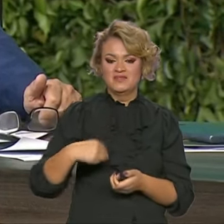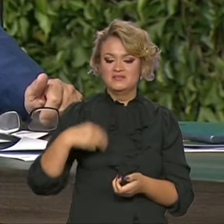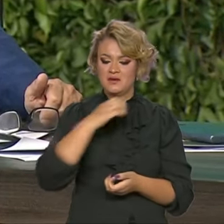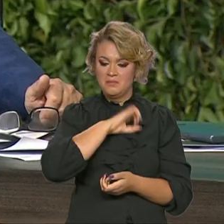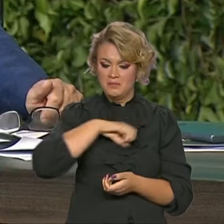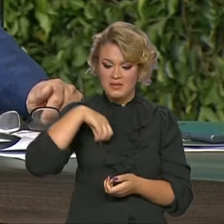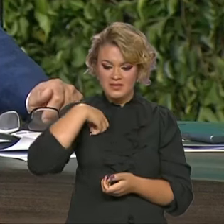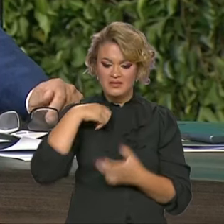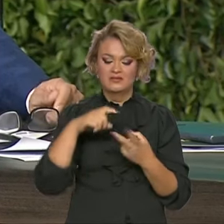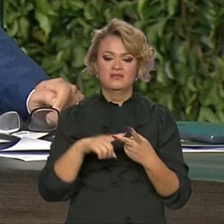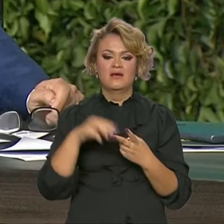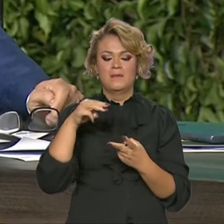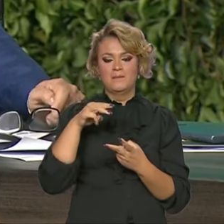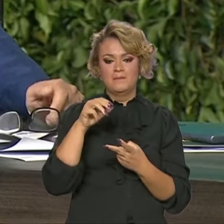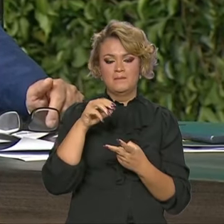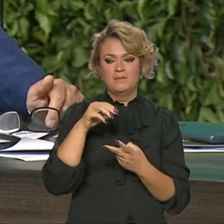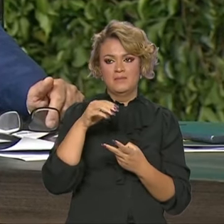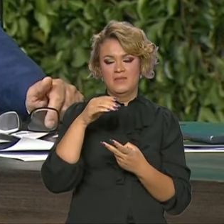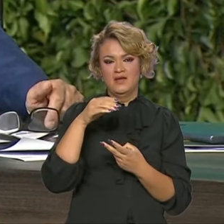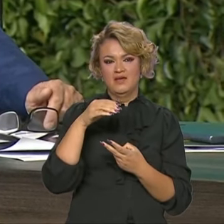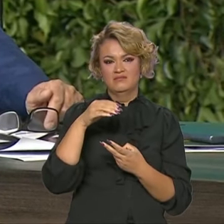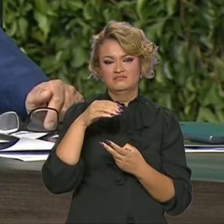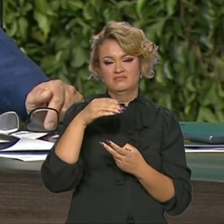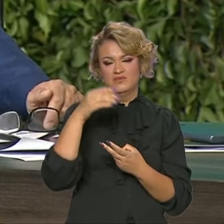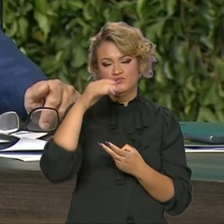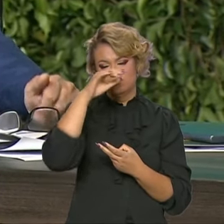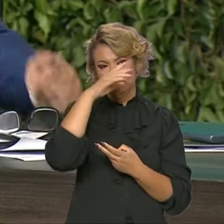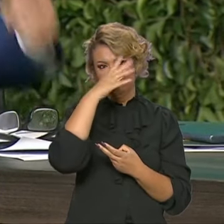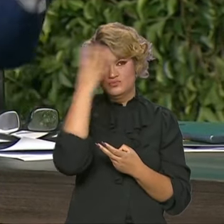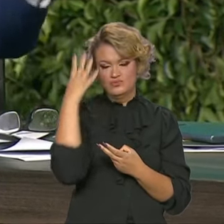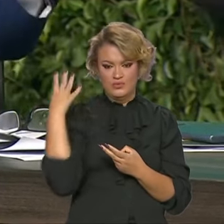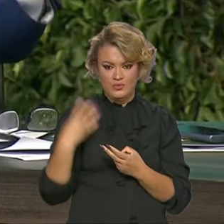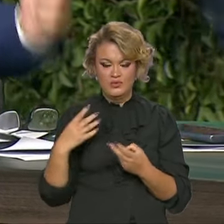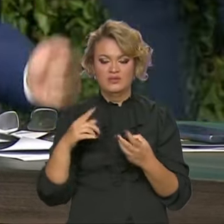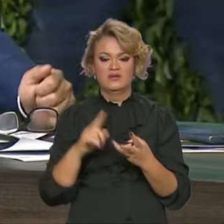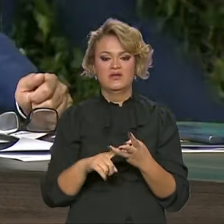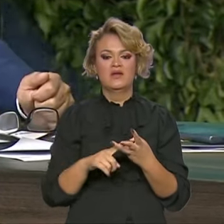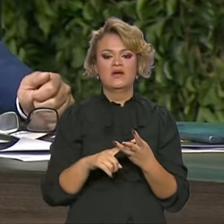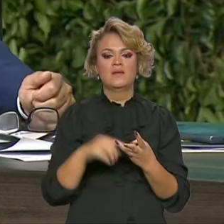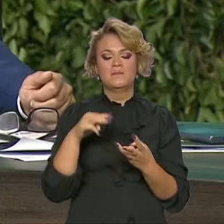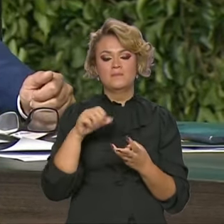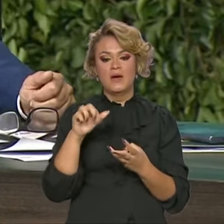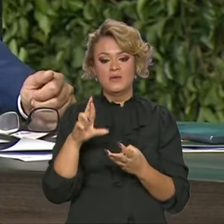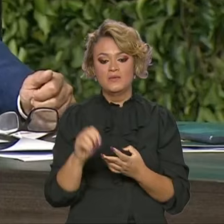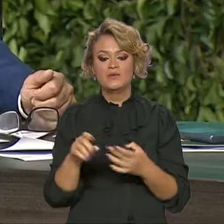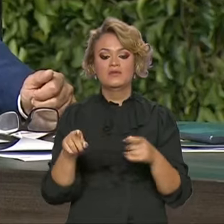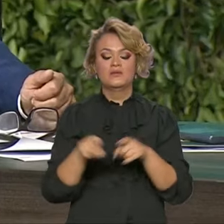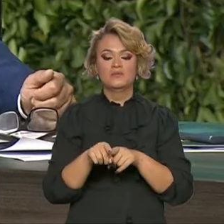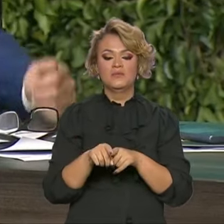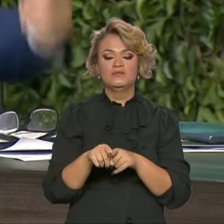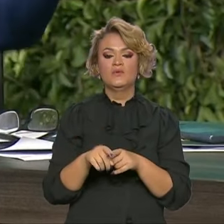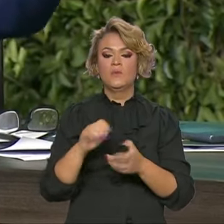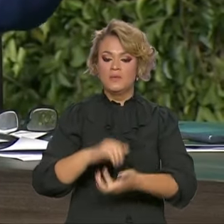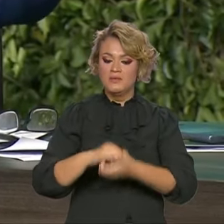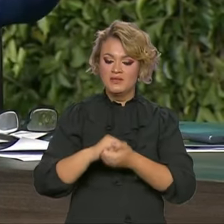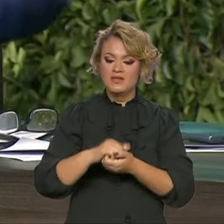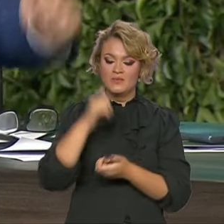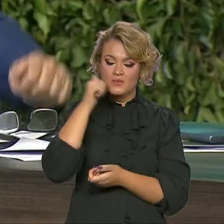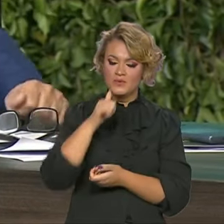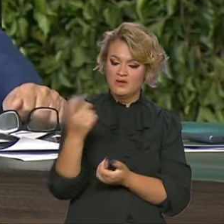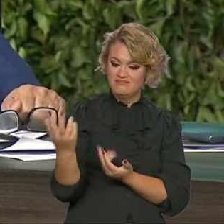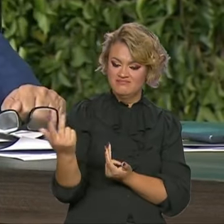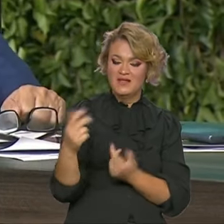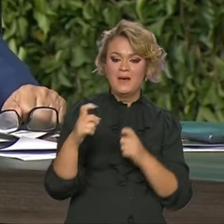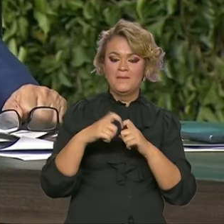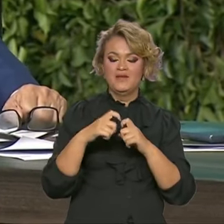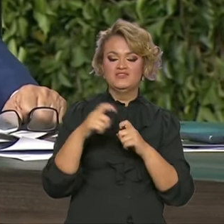o ministro Mauro, a ministra Sônia. Permitam-me saudar a minha colega médica, a